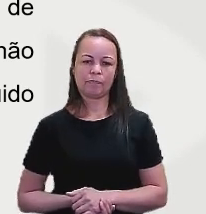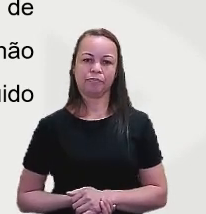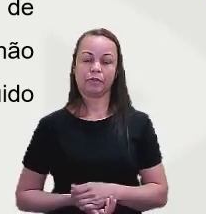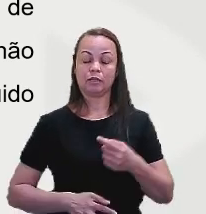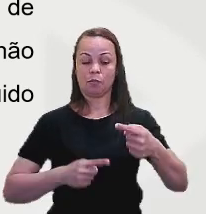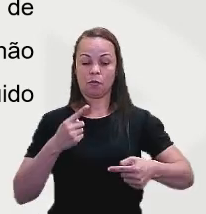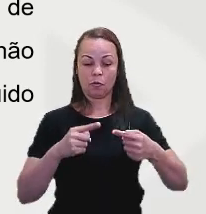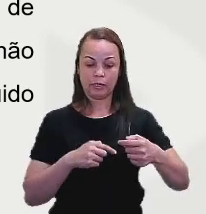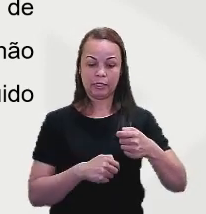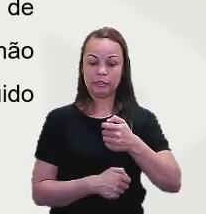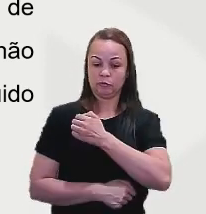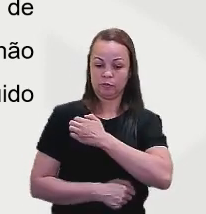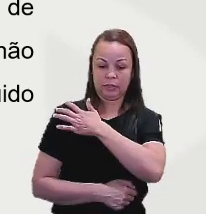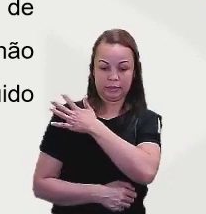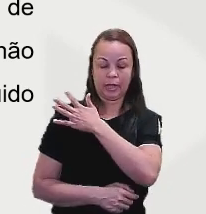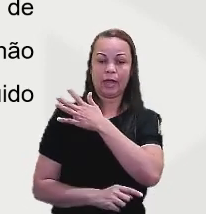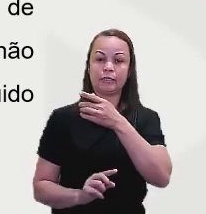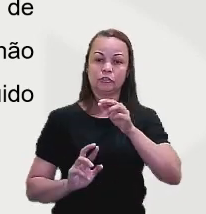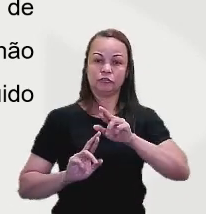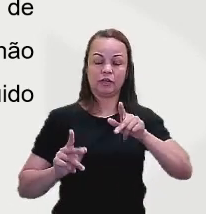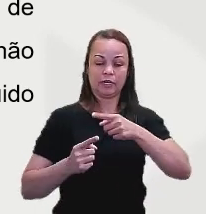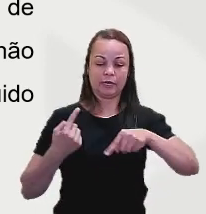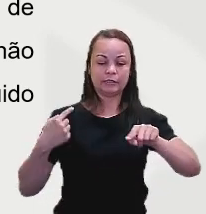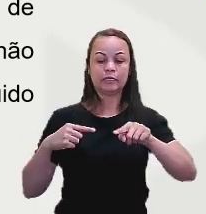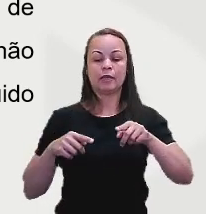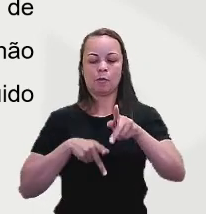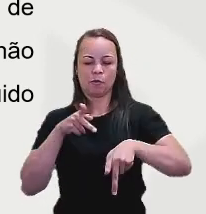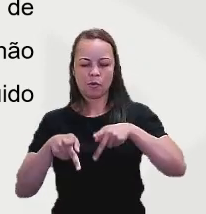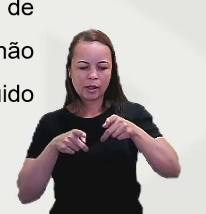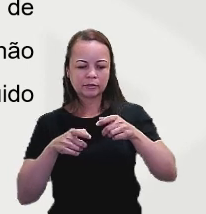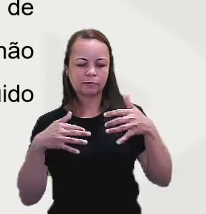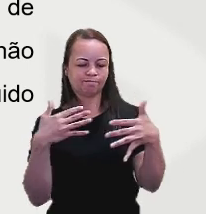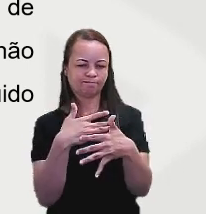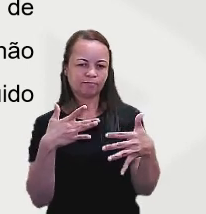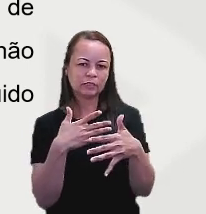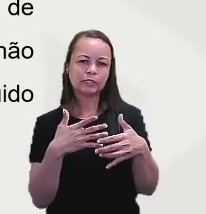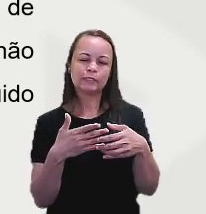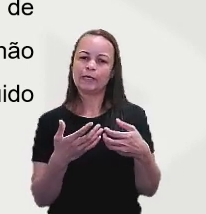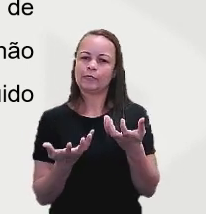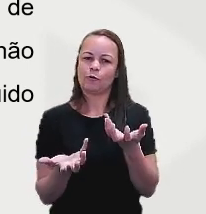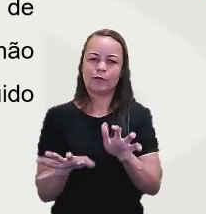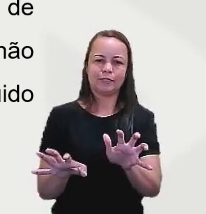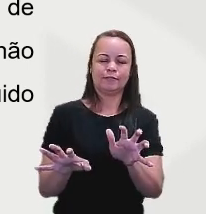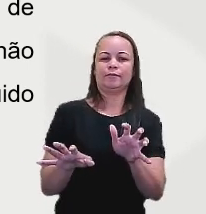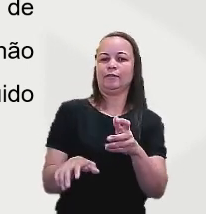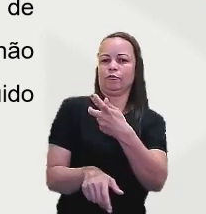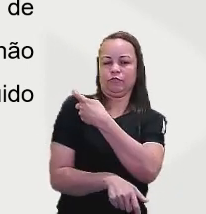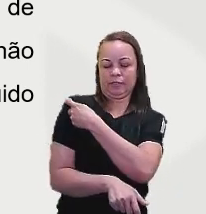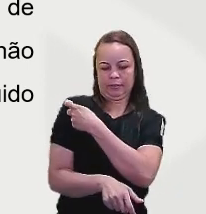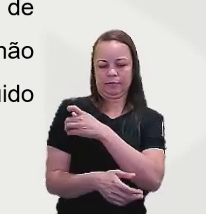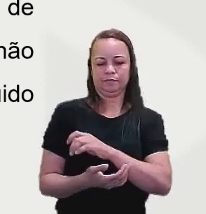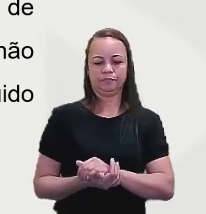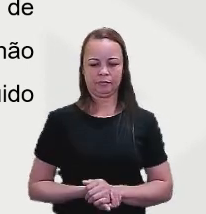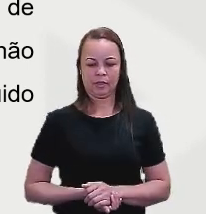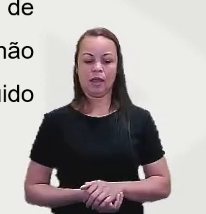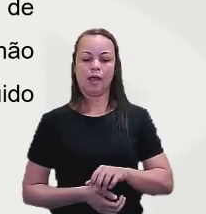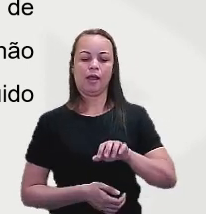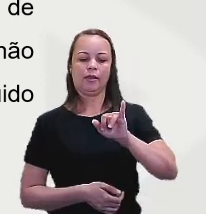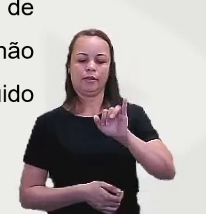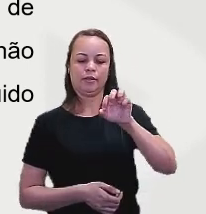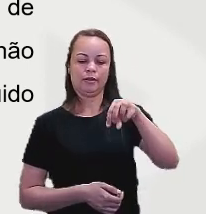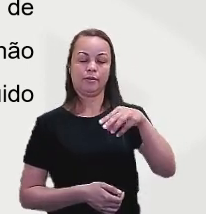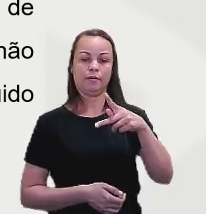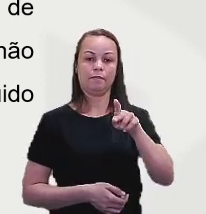Políticos militares de oposição e a população da cidade se opuseram à vacina. A imprensa